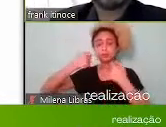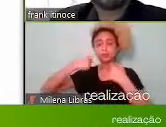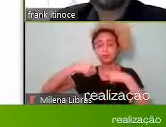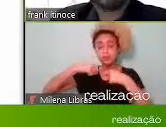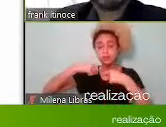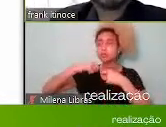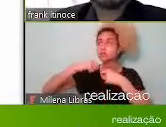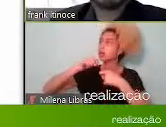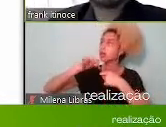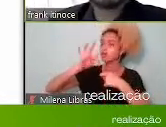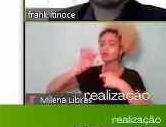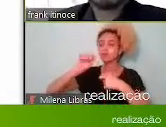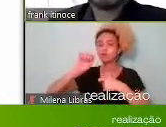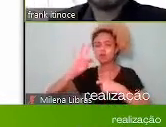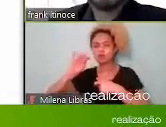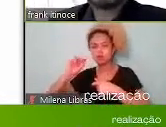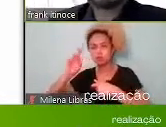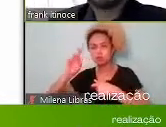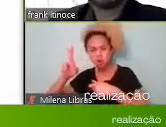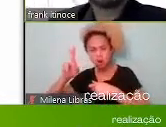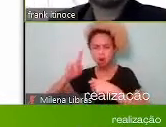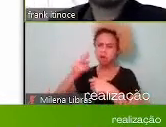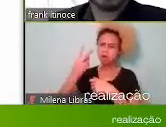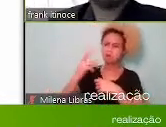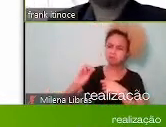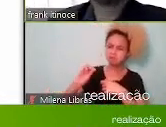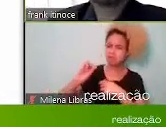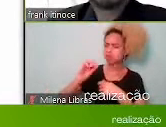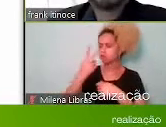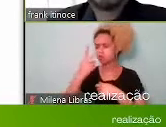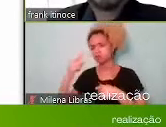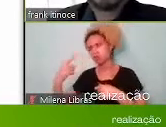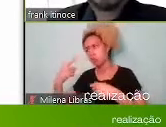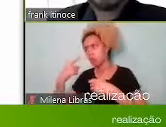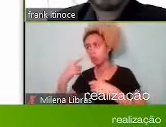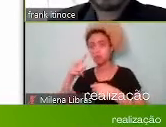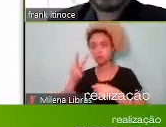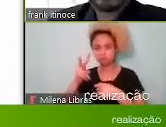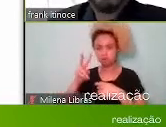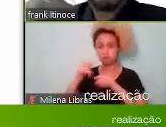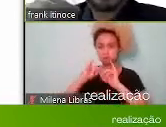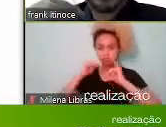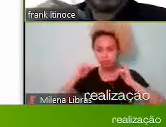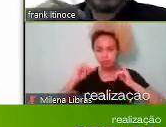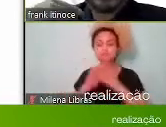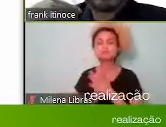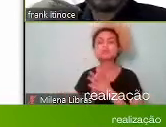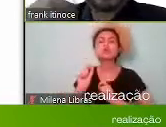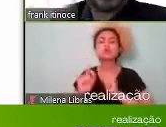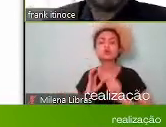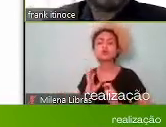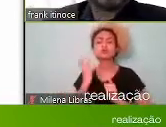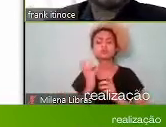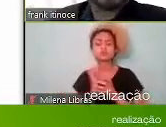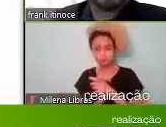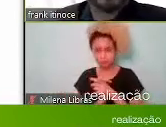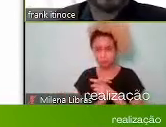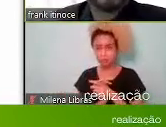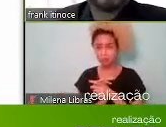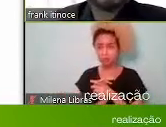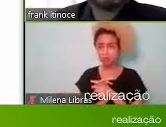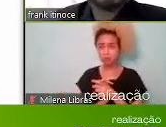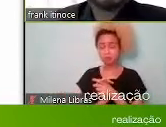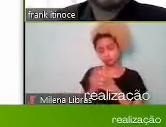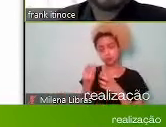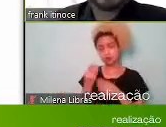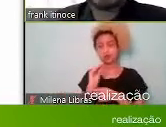fator K de tantos, de 20, 21, sei lá. E aí o que acontecia? O mercado, ele colocava um produto